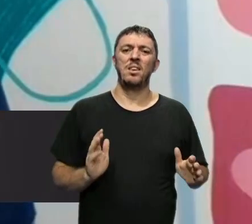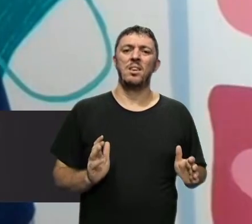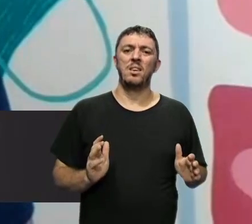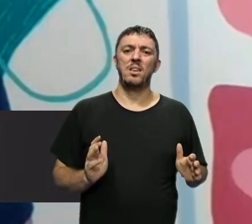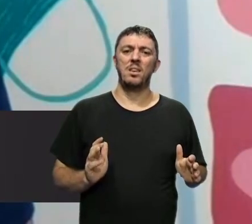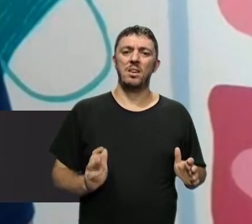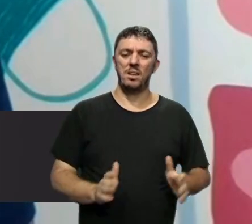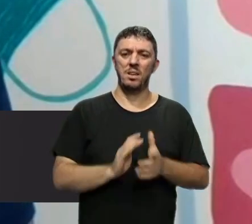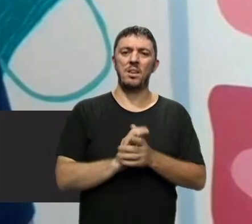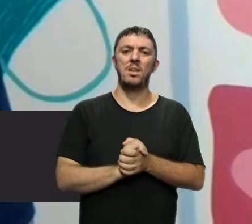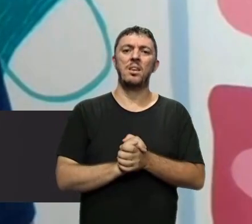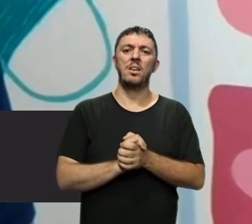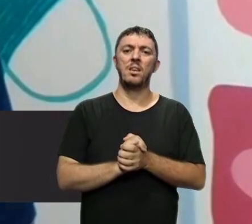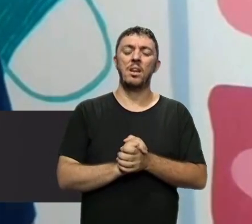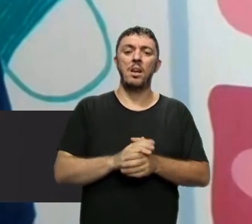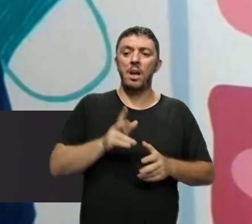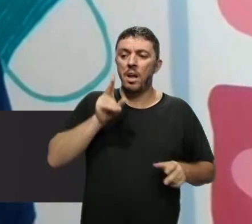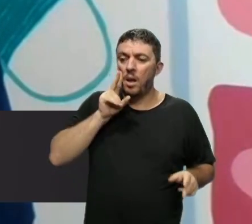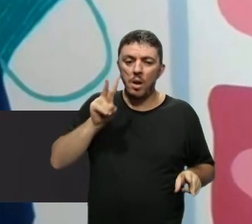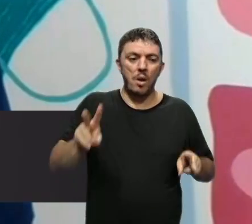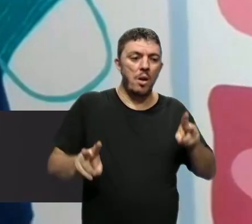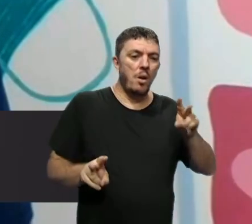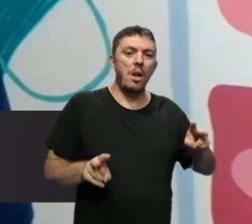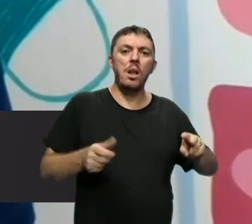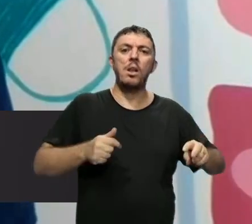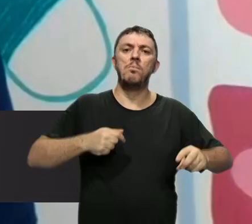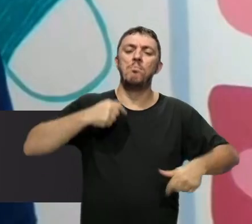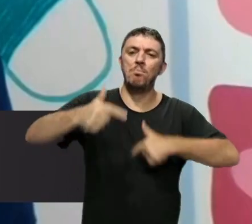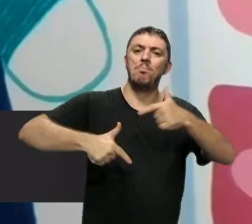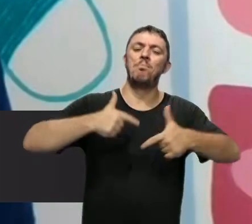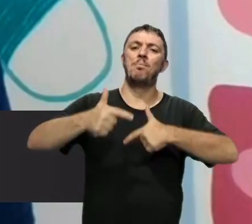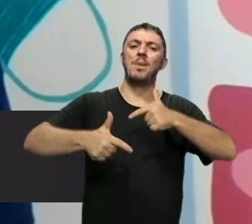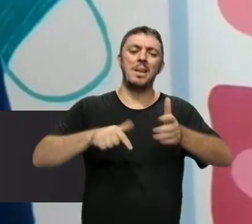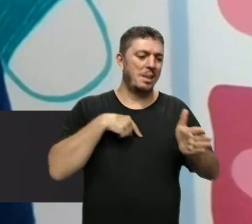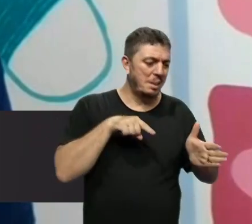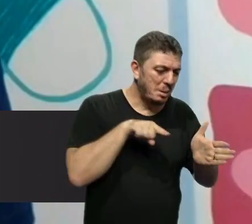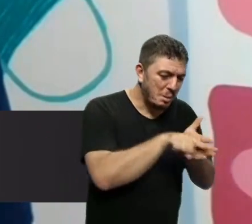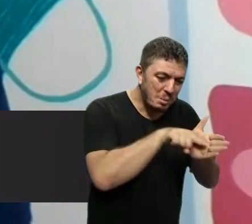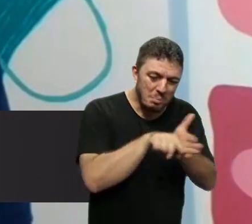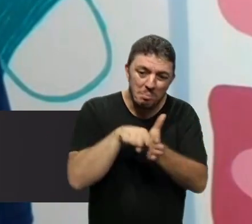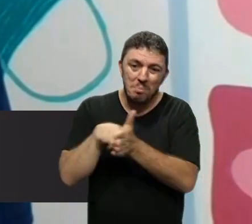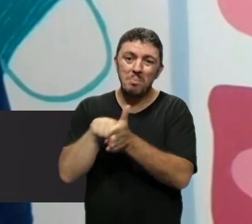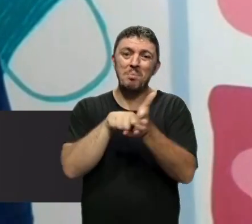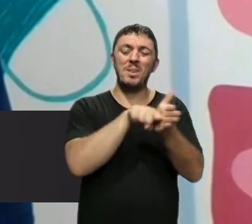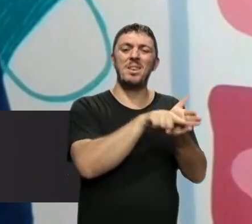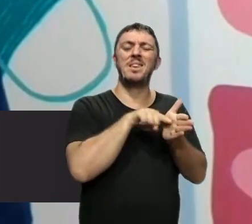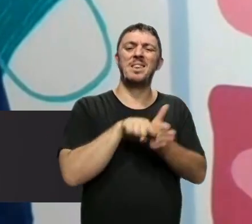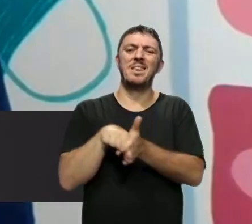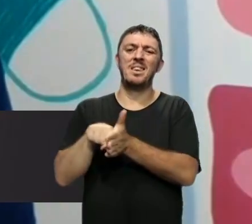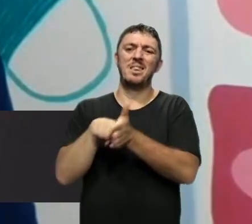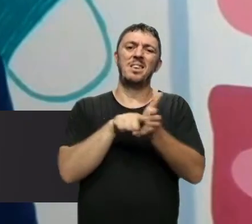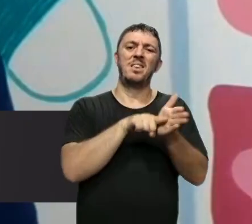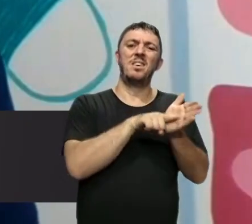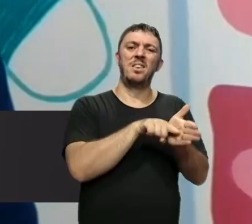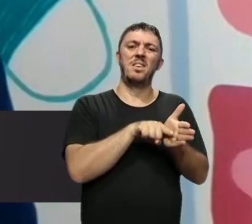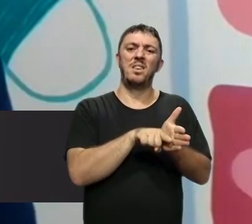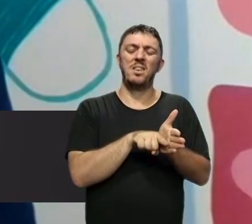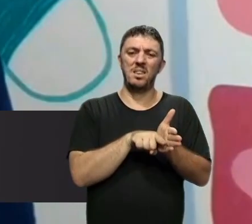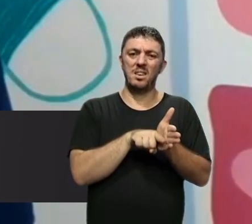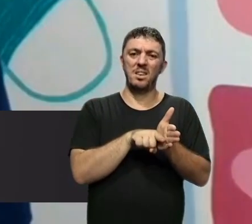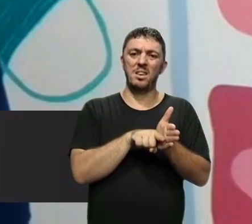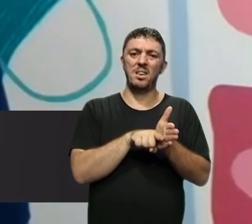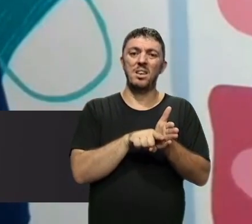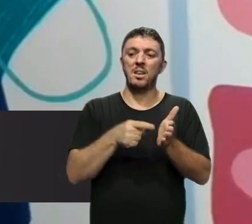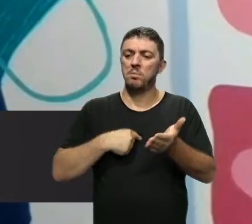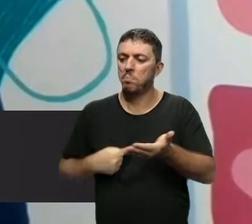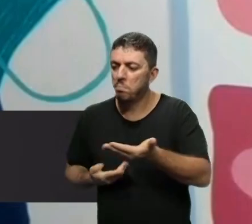pode olhar para o nosso trabalho, pesquisar o que a gente já faz, trocar com os